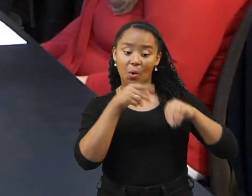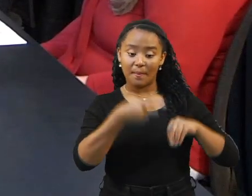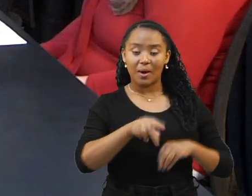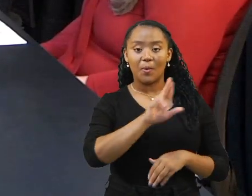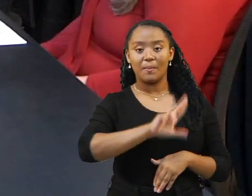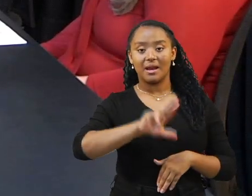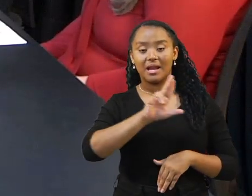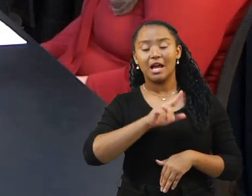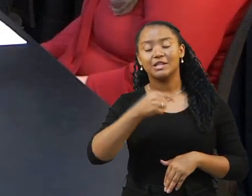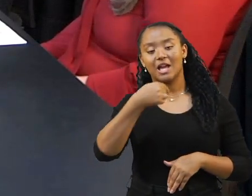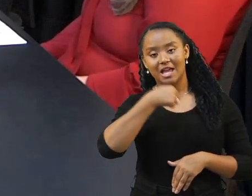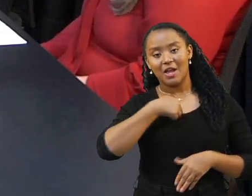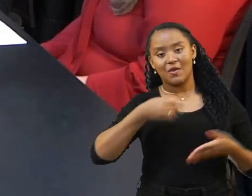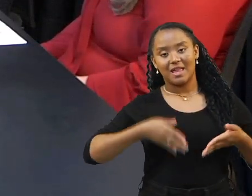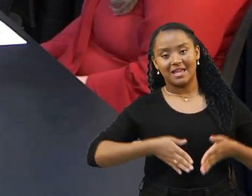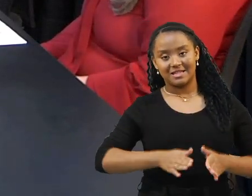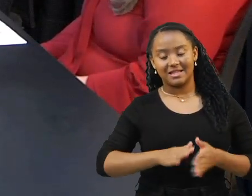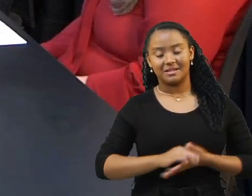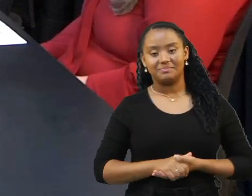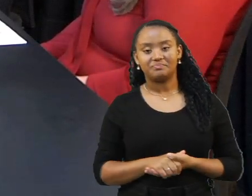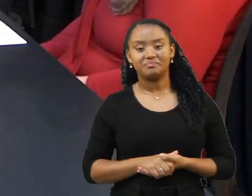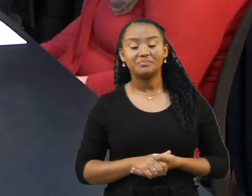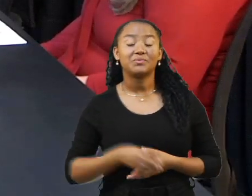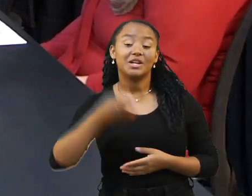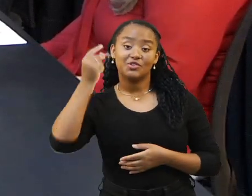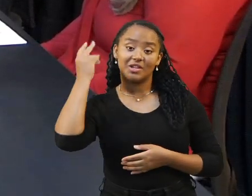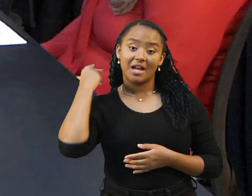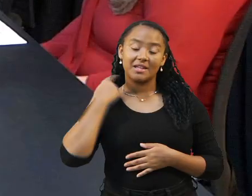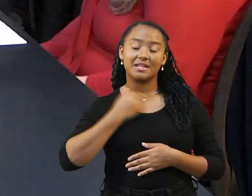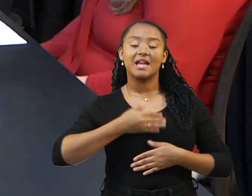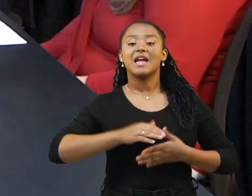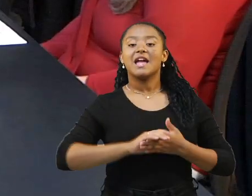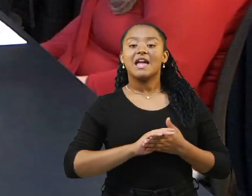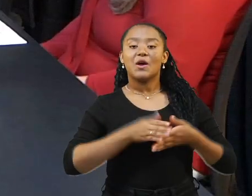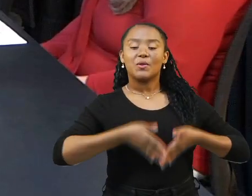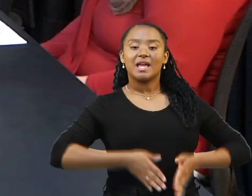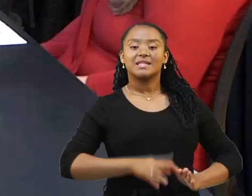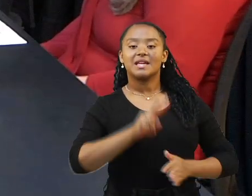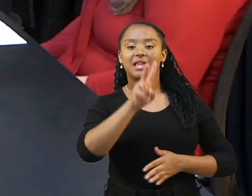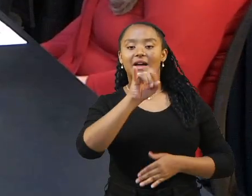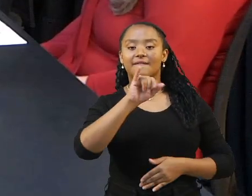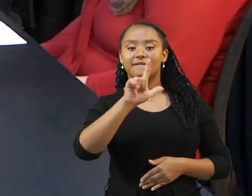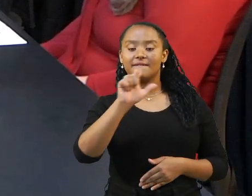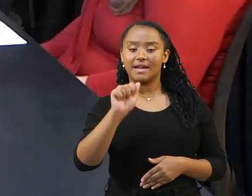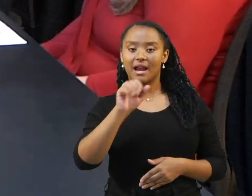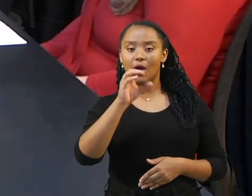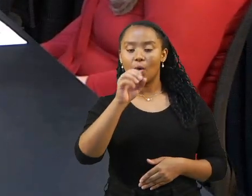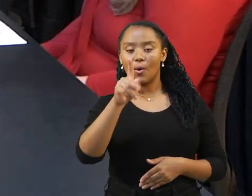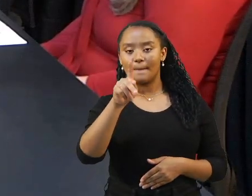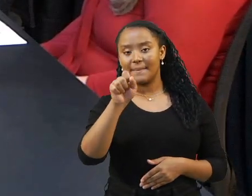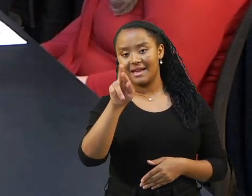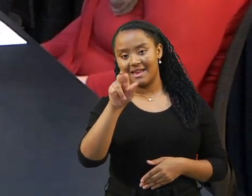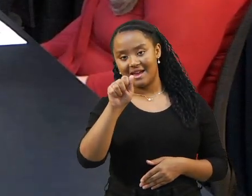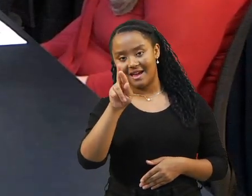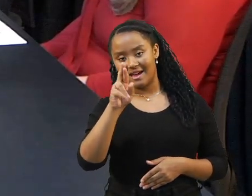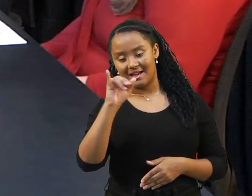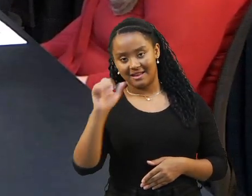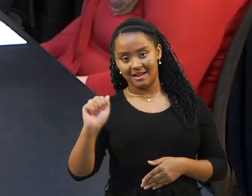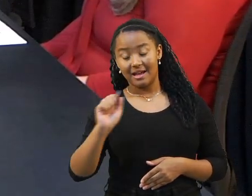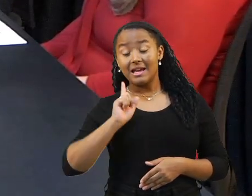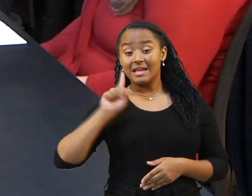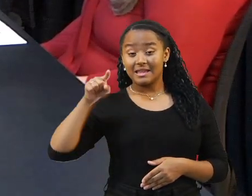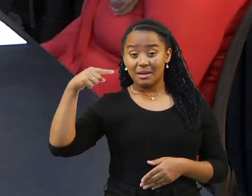nasci na Vila Operária, que antigamente era assim. Exatamente, Vila Operária. E depois, por muito tempo da